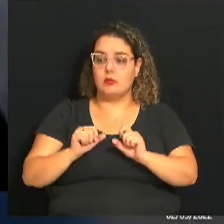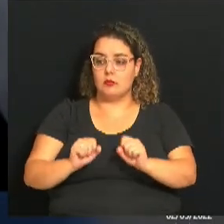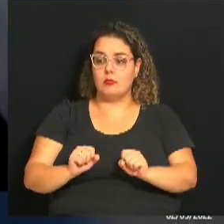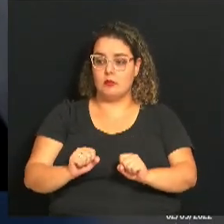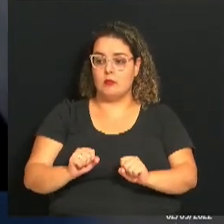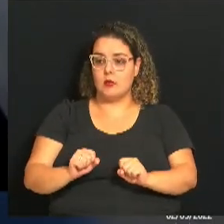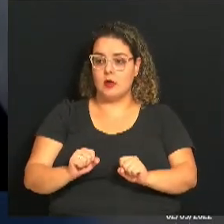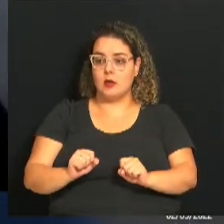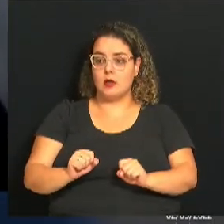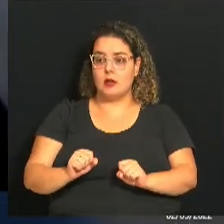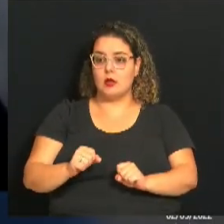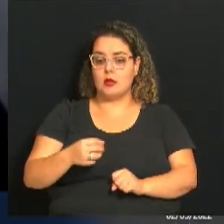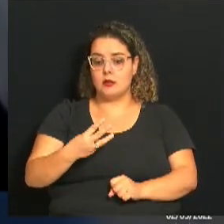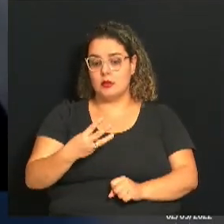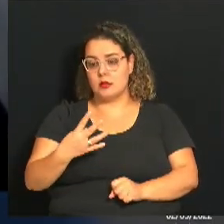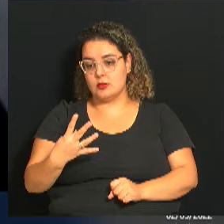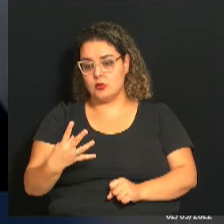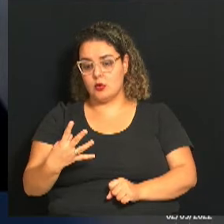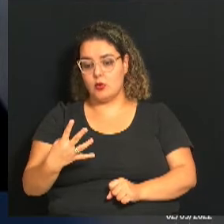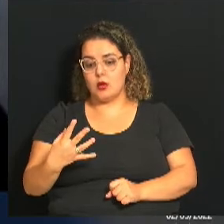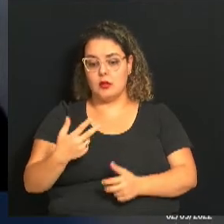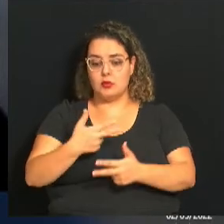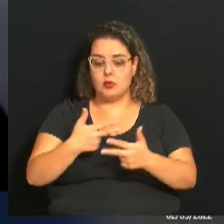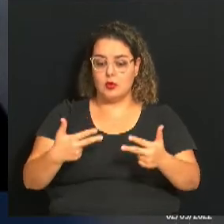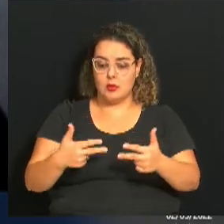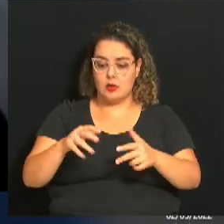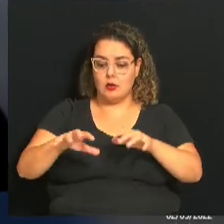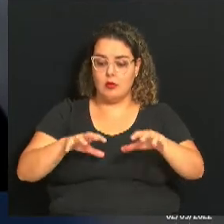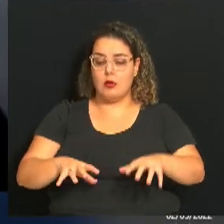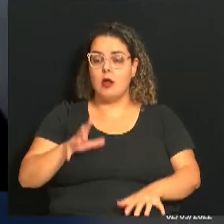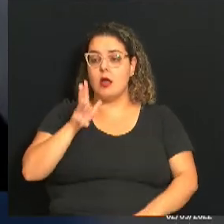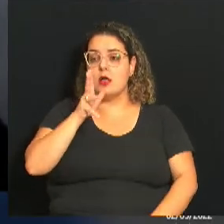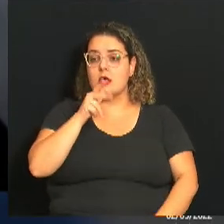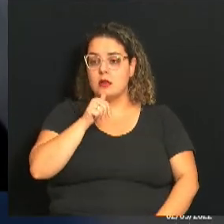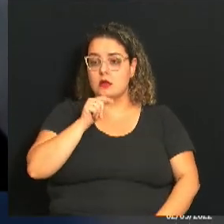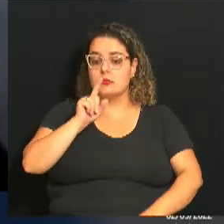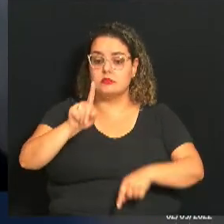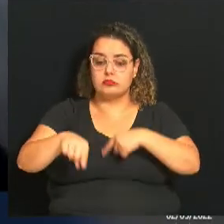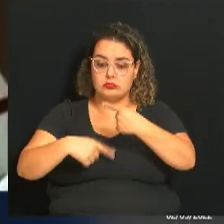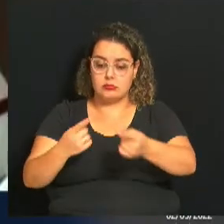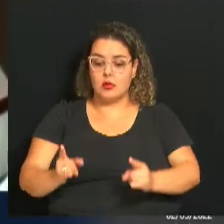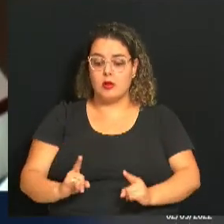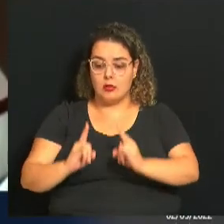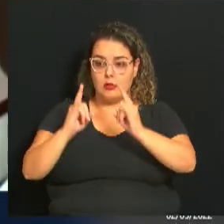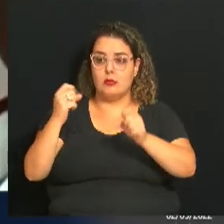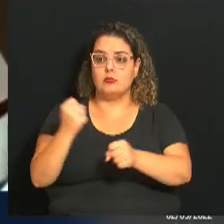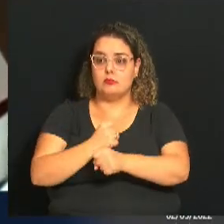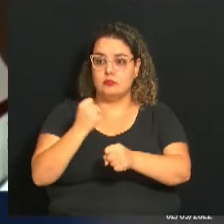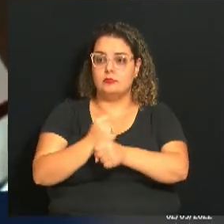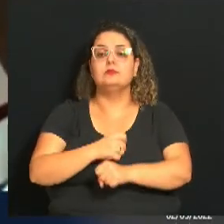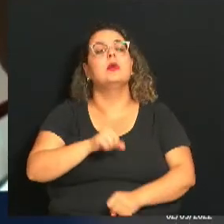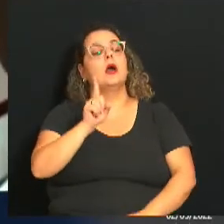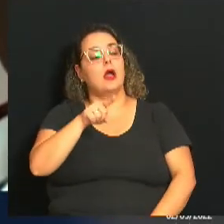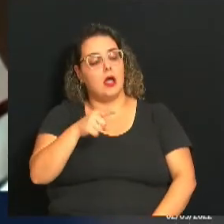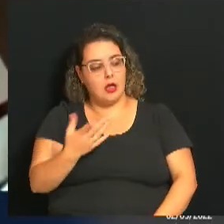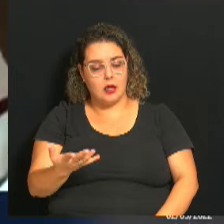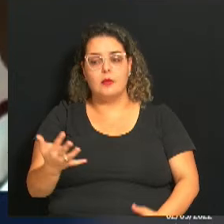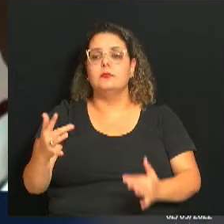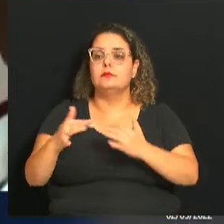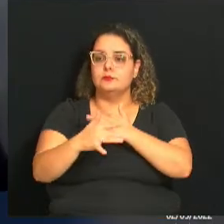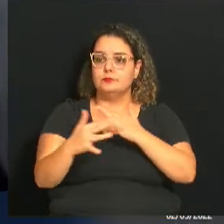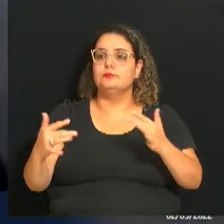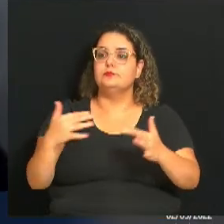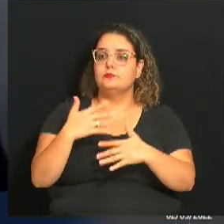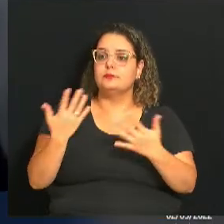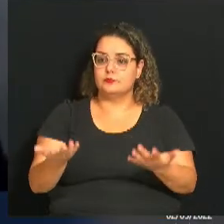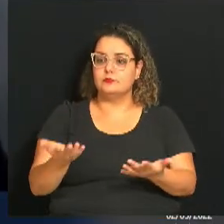4 casinhas, demole e construa um outro prédio com qualidade urbanística. Exatamente. Né? E